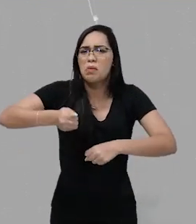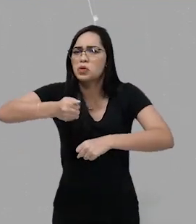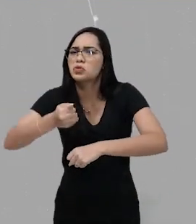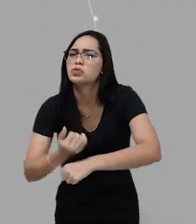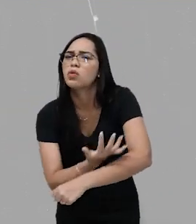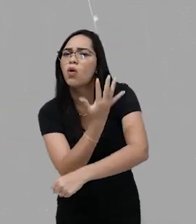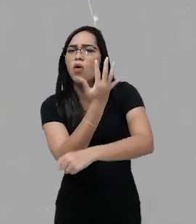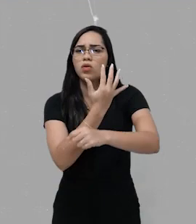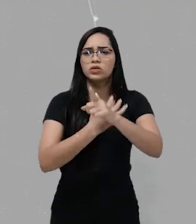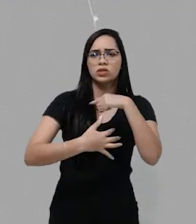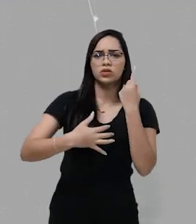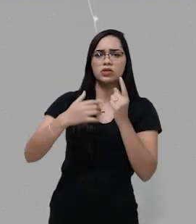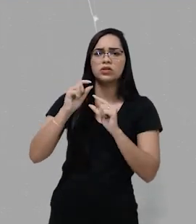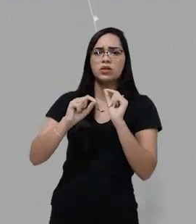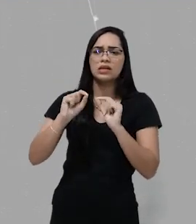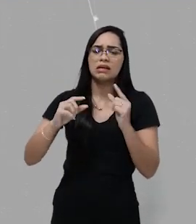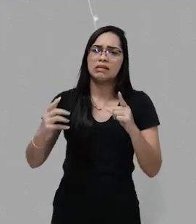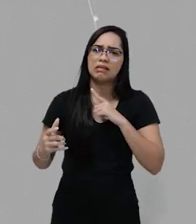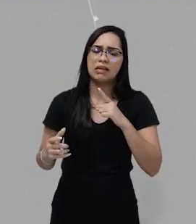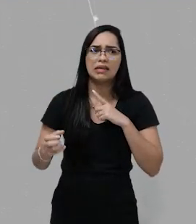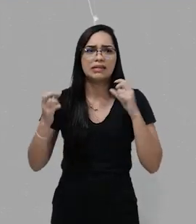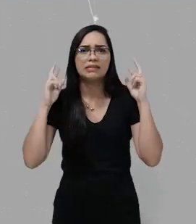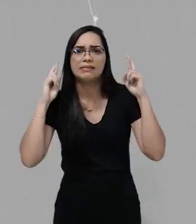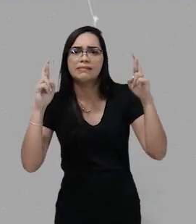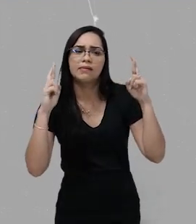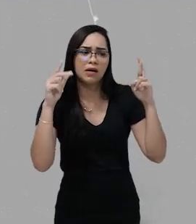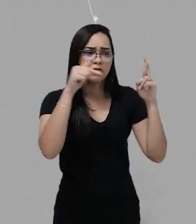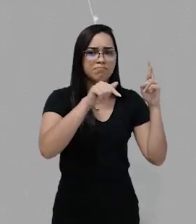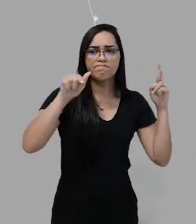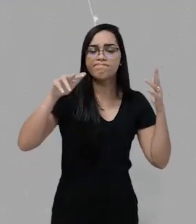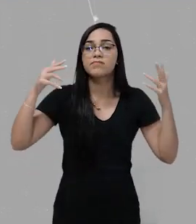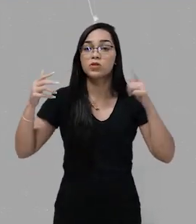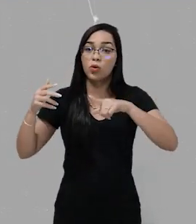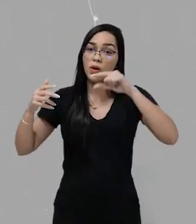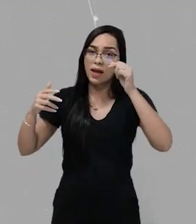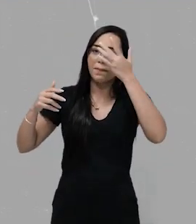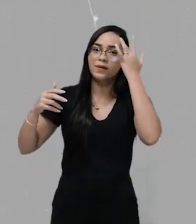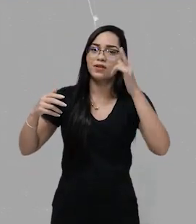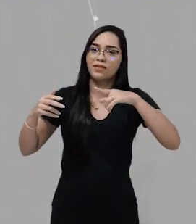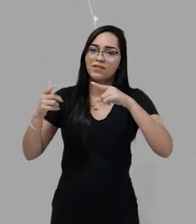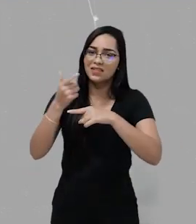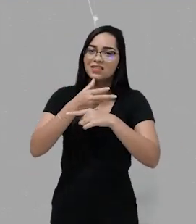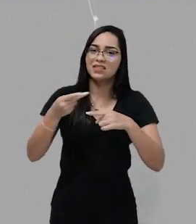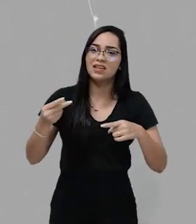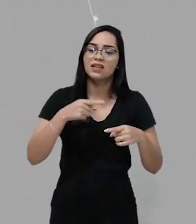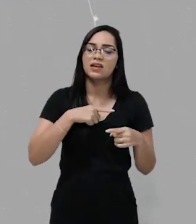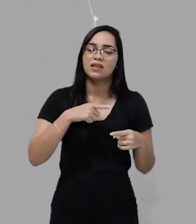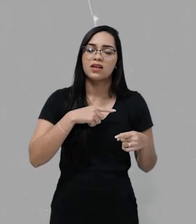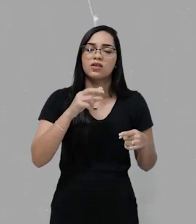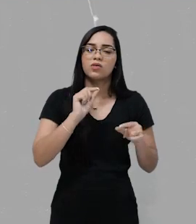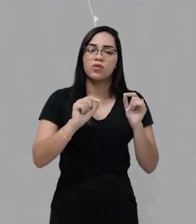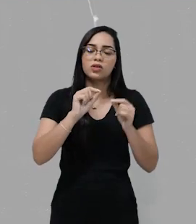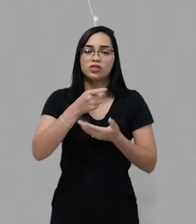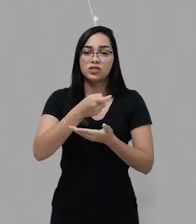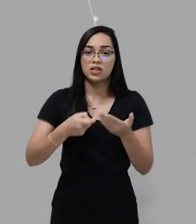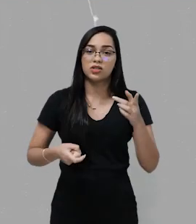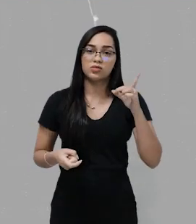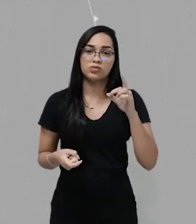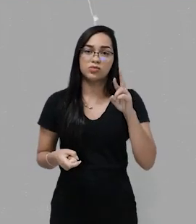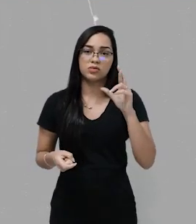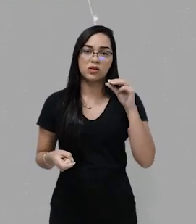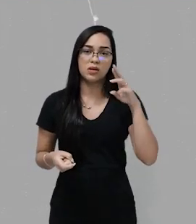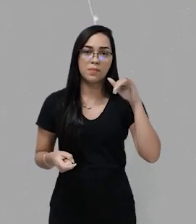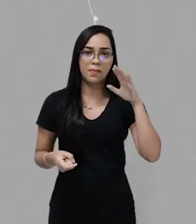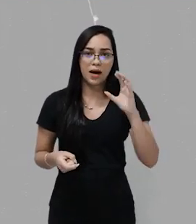emoções, onde a gente fica lá torcendo por um, torcendo por outro. Então, ele vem também dessa nomenclatura aí de texto dramático,